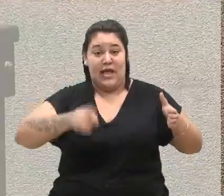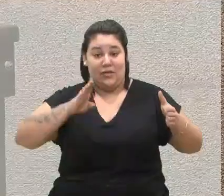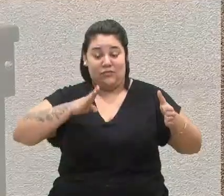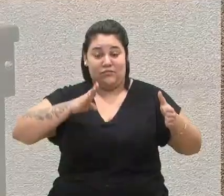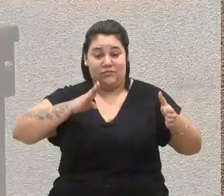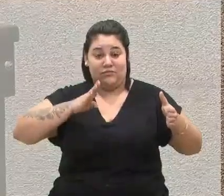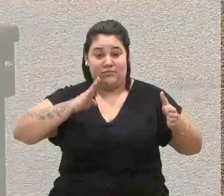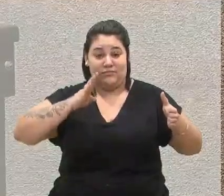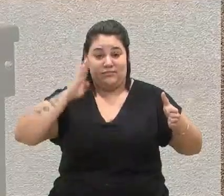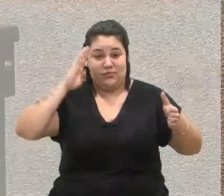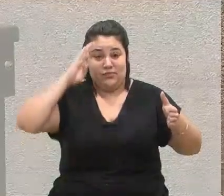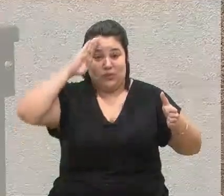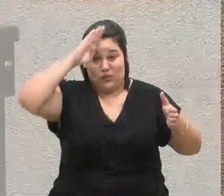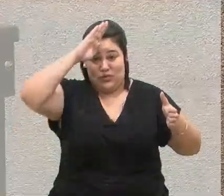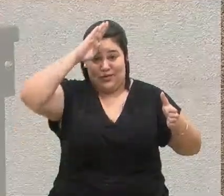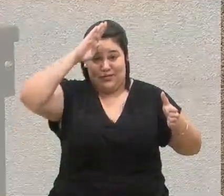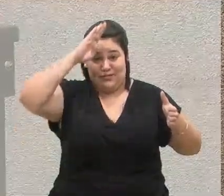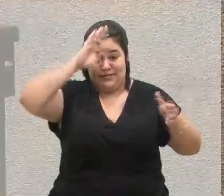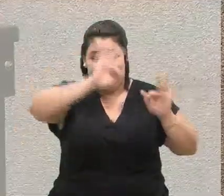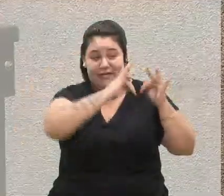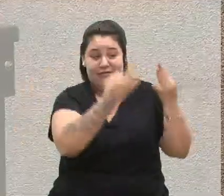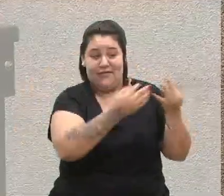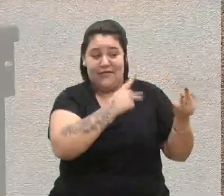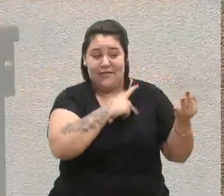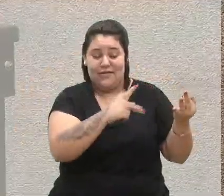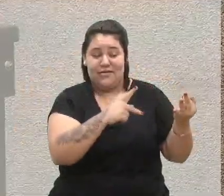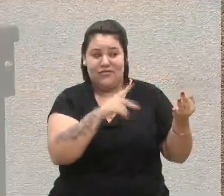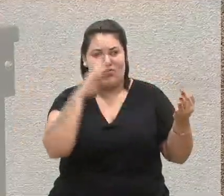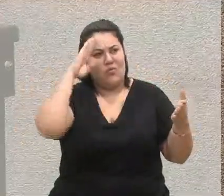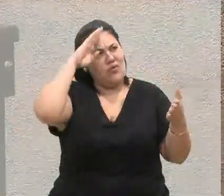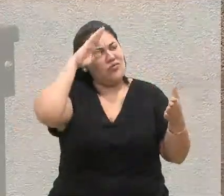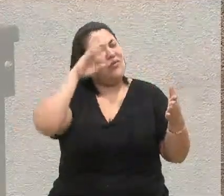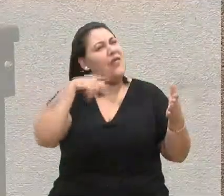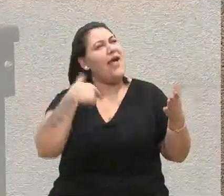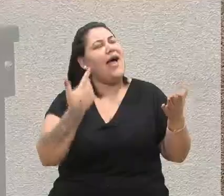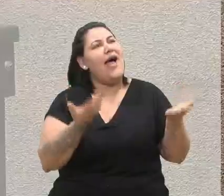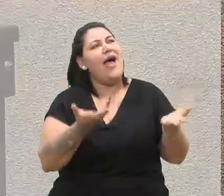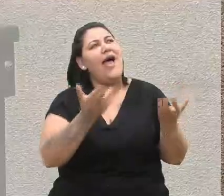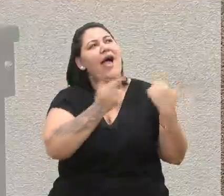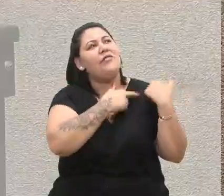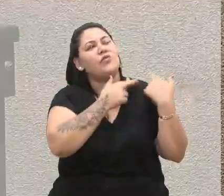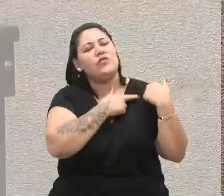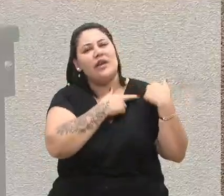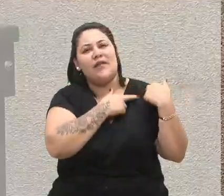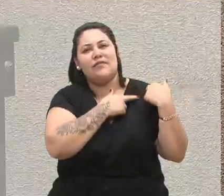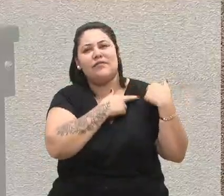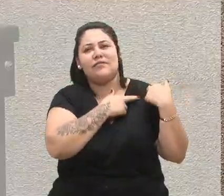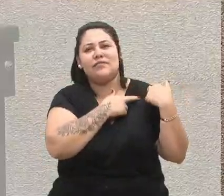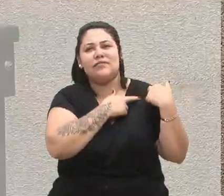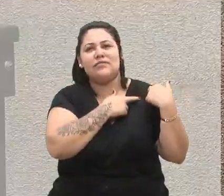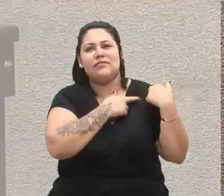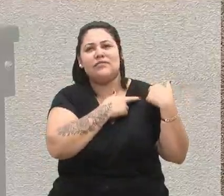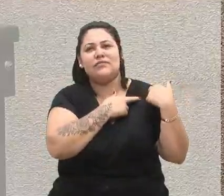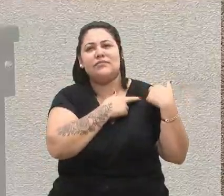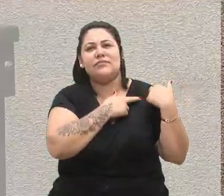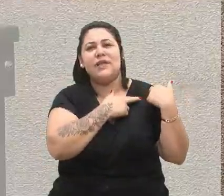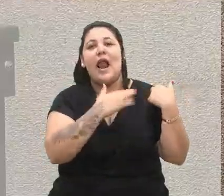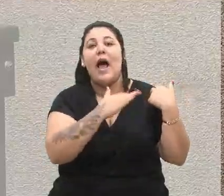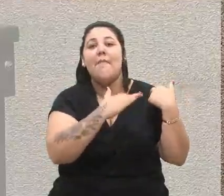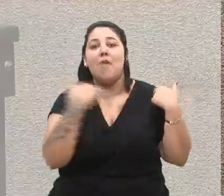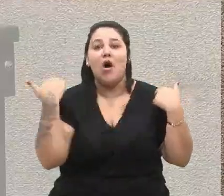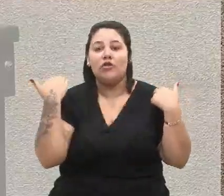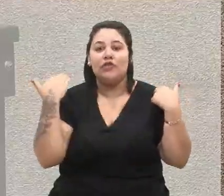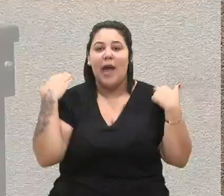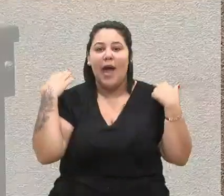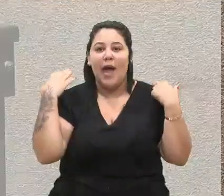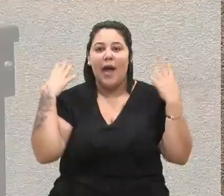Bolsonaro, que a família do presidente Jair Bolsonaro era a responsável pelo assassinato da Marielle.